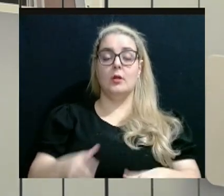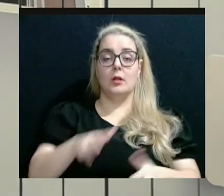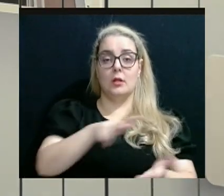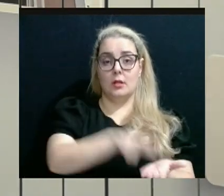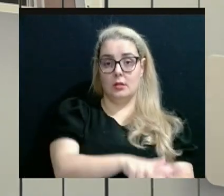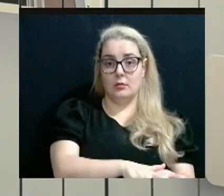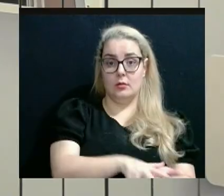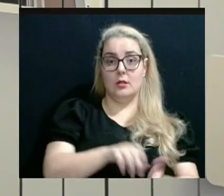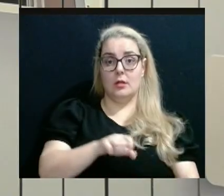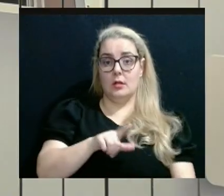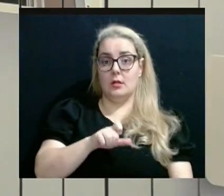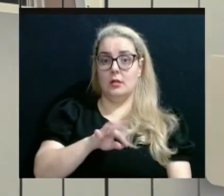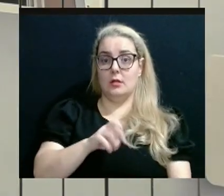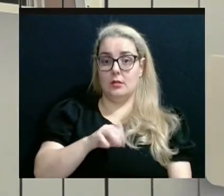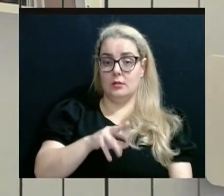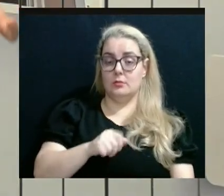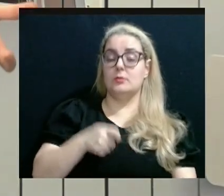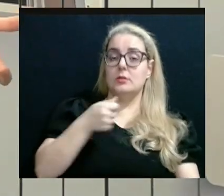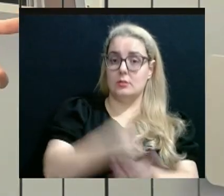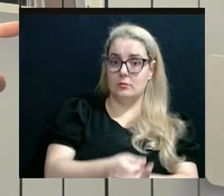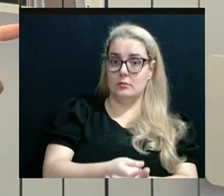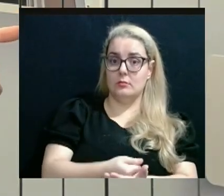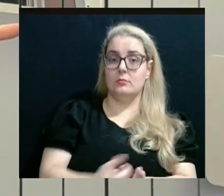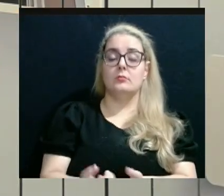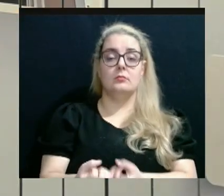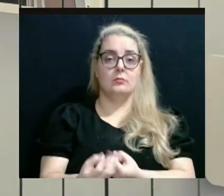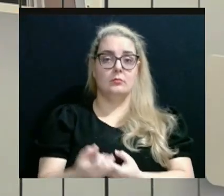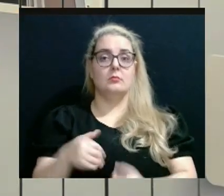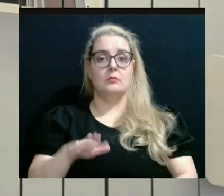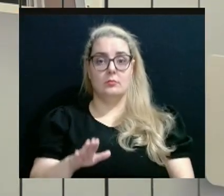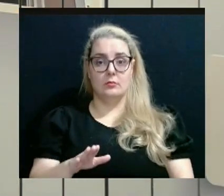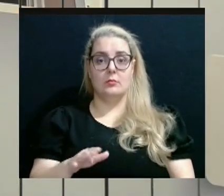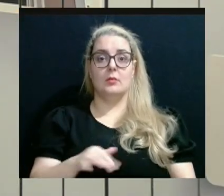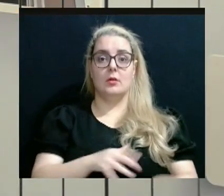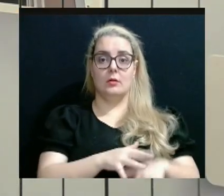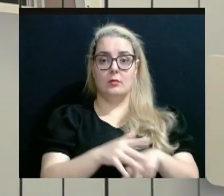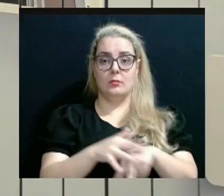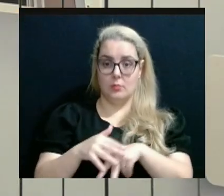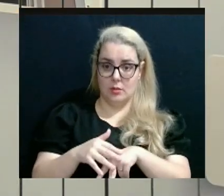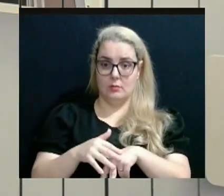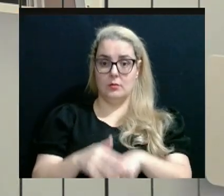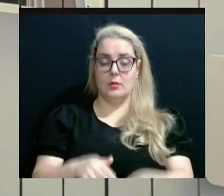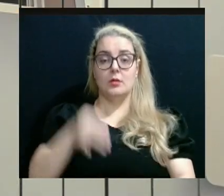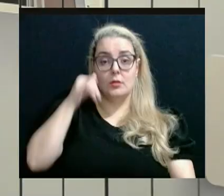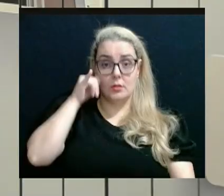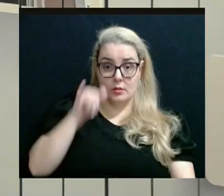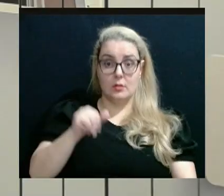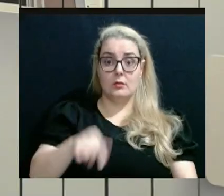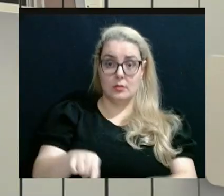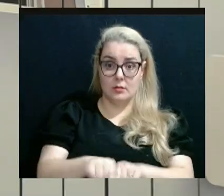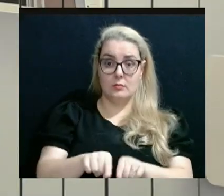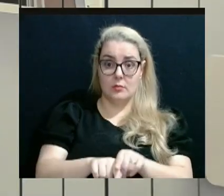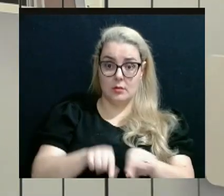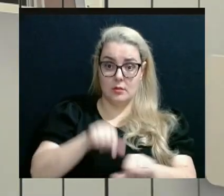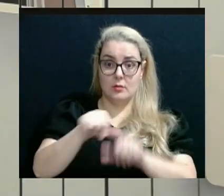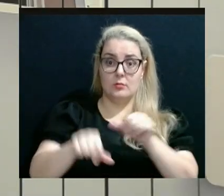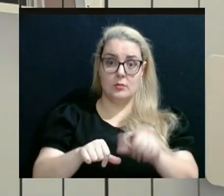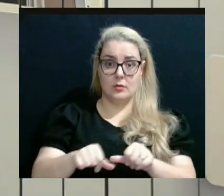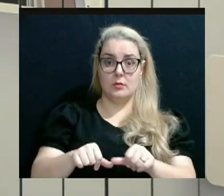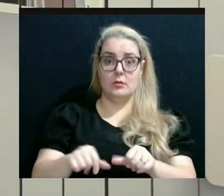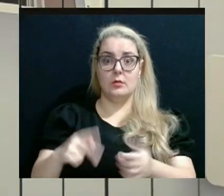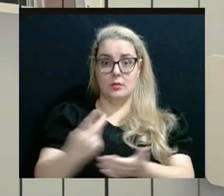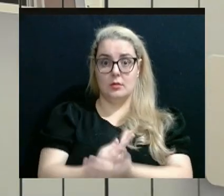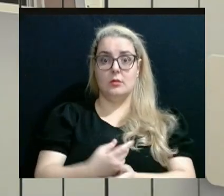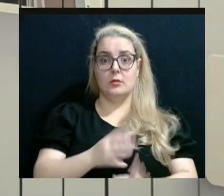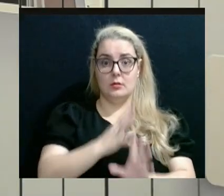eletivas, garantindo mais informação ao paciente e evitando alterações indevidas na fila.